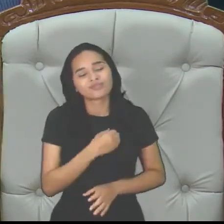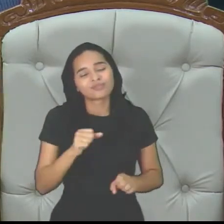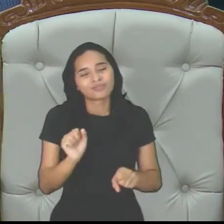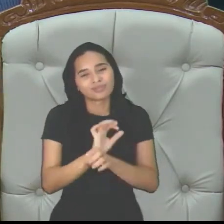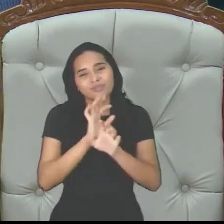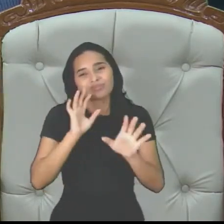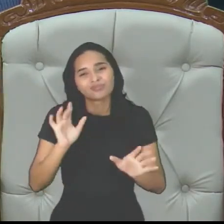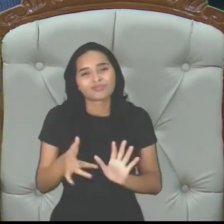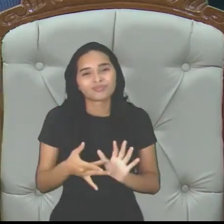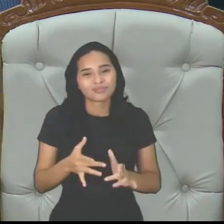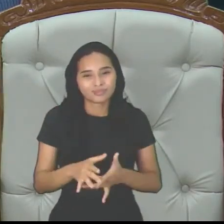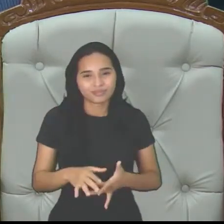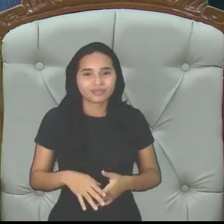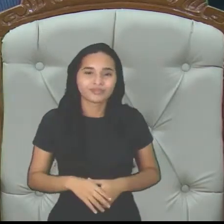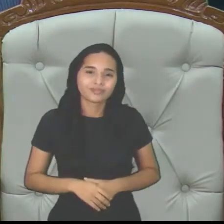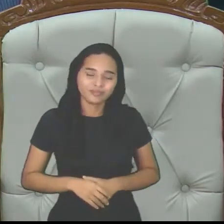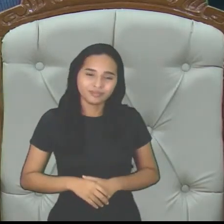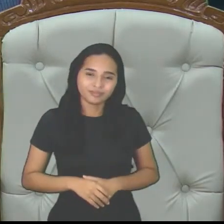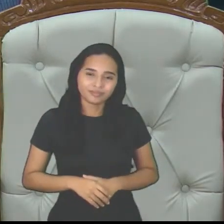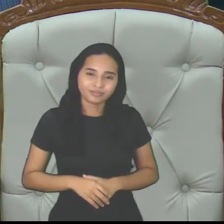a Jesus.